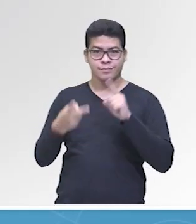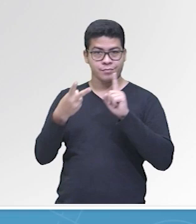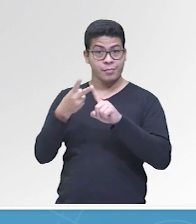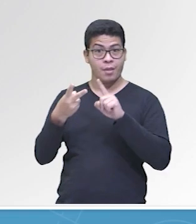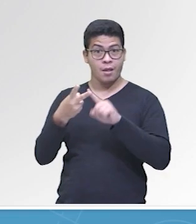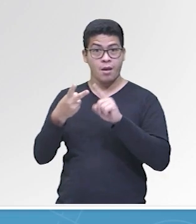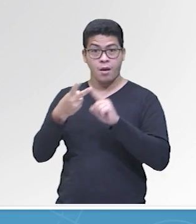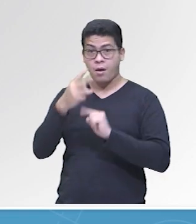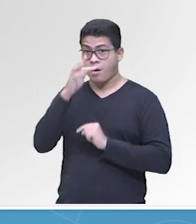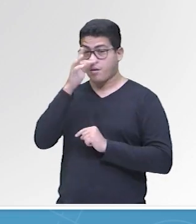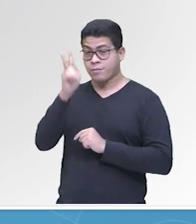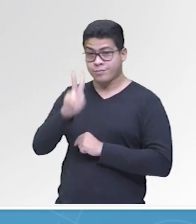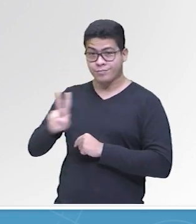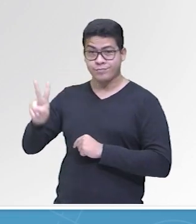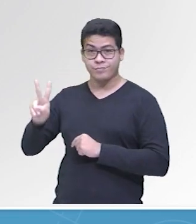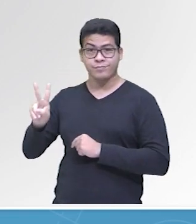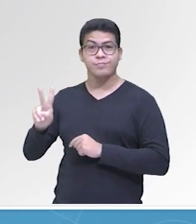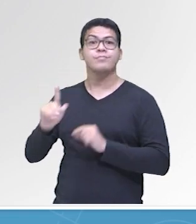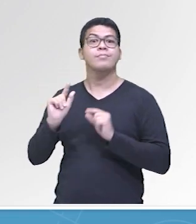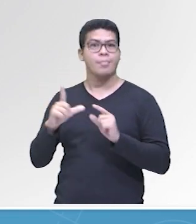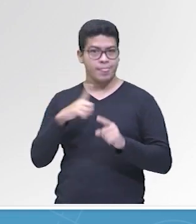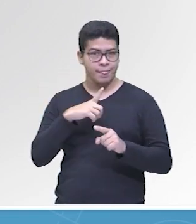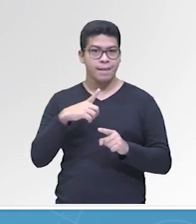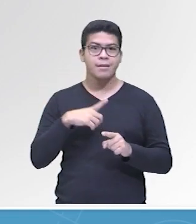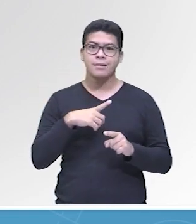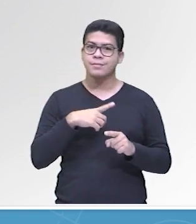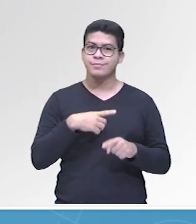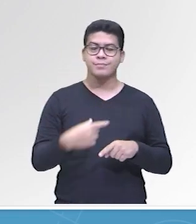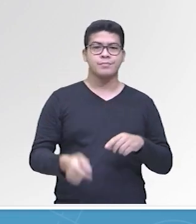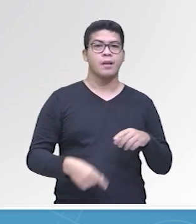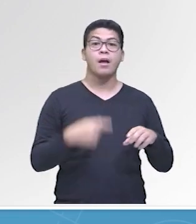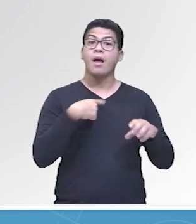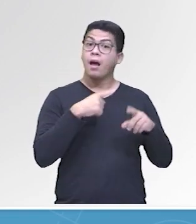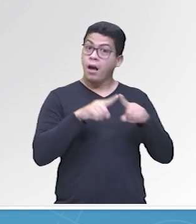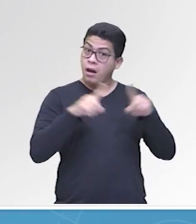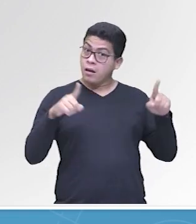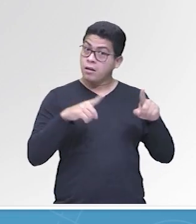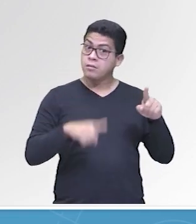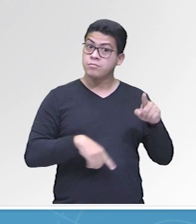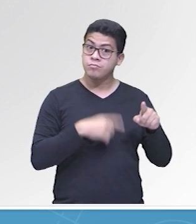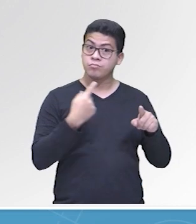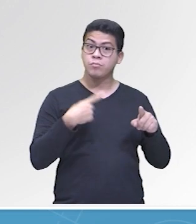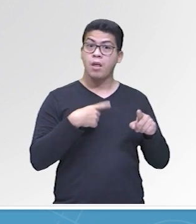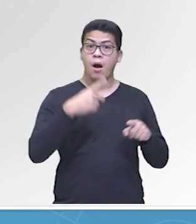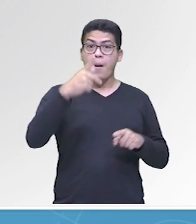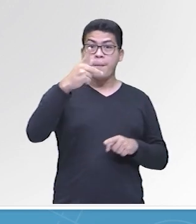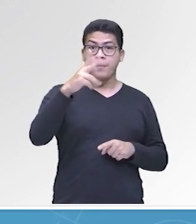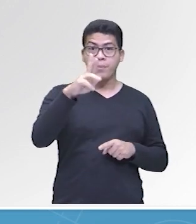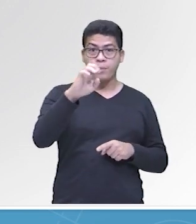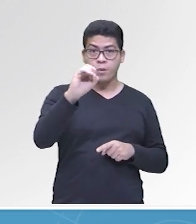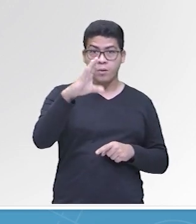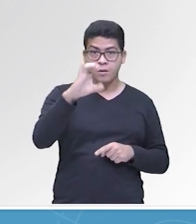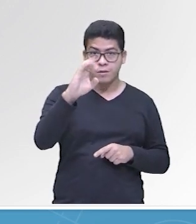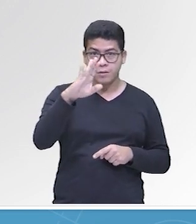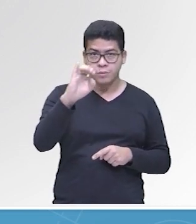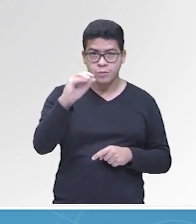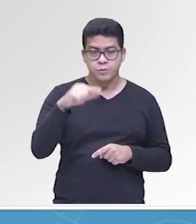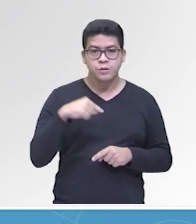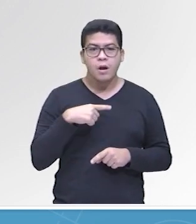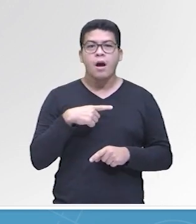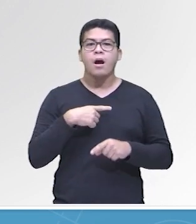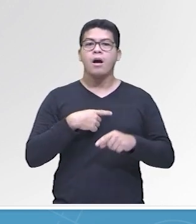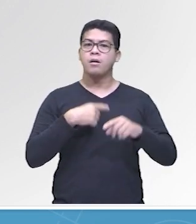Mas também nós temos células que não possuem esse núcleo delimitado. Não tem